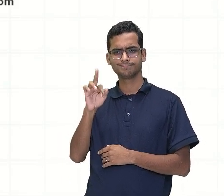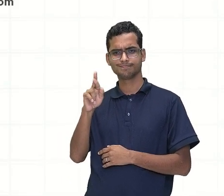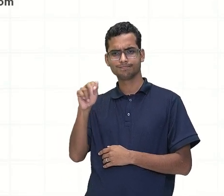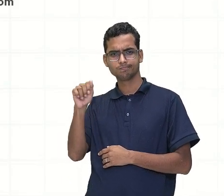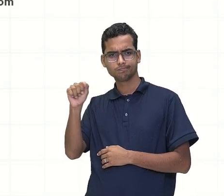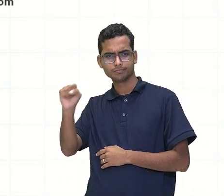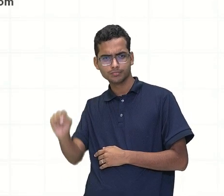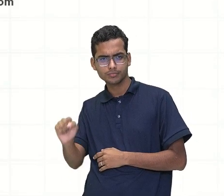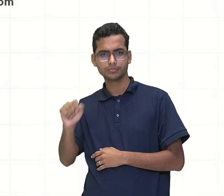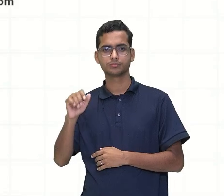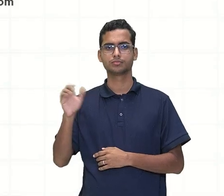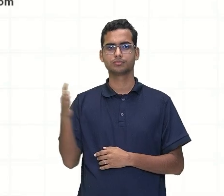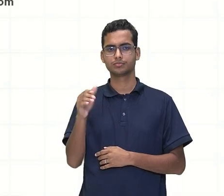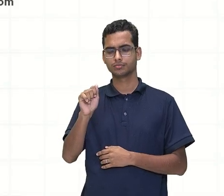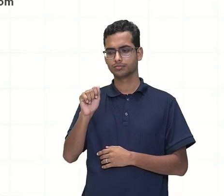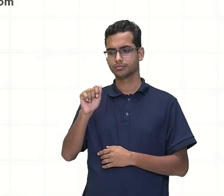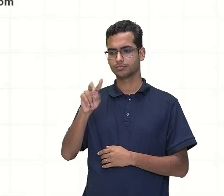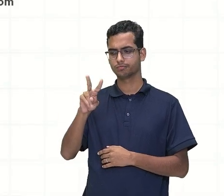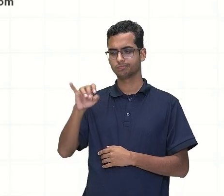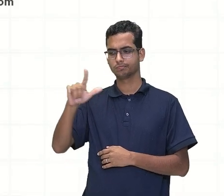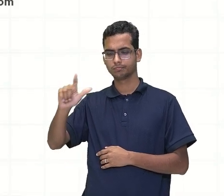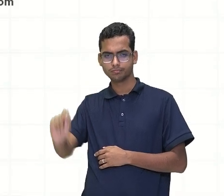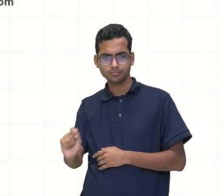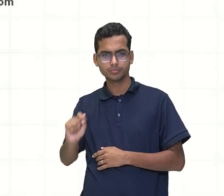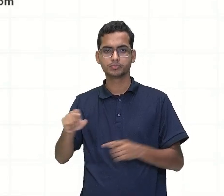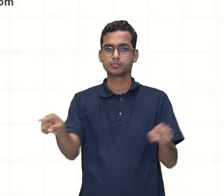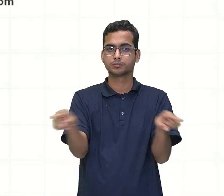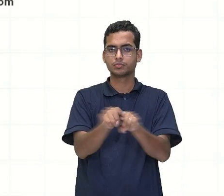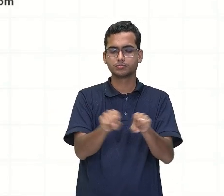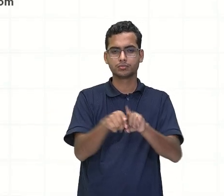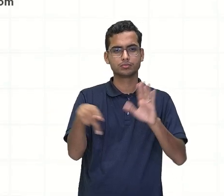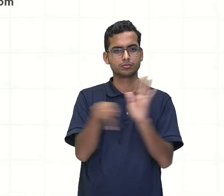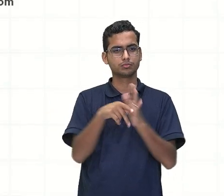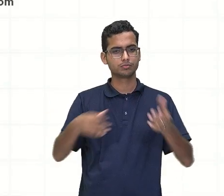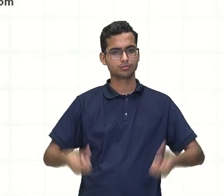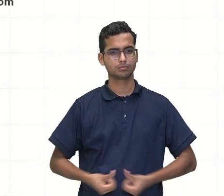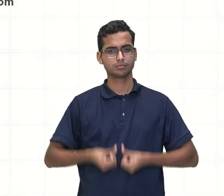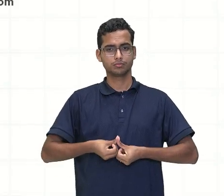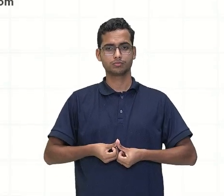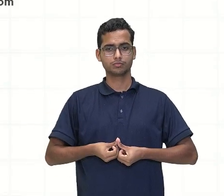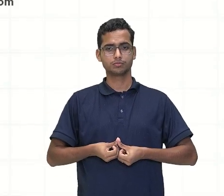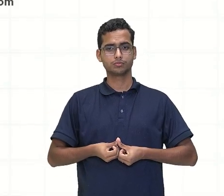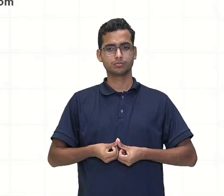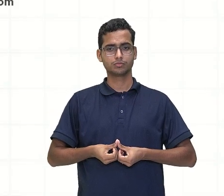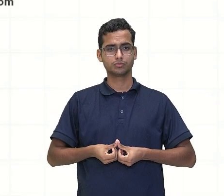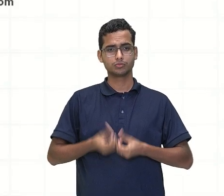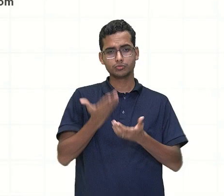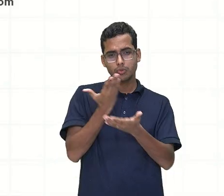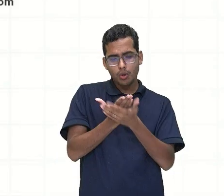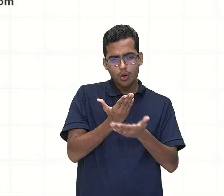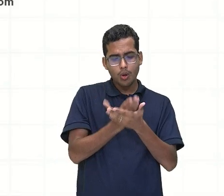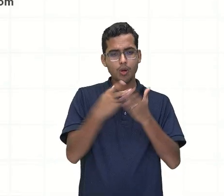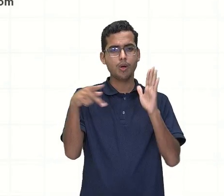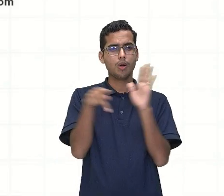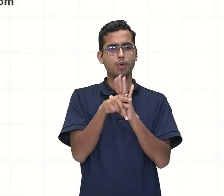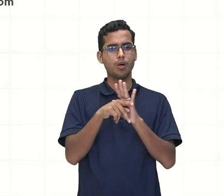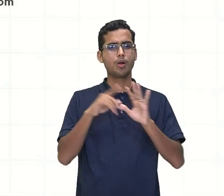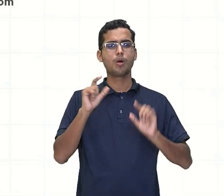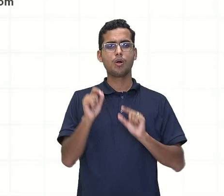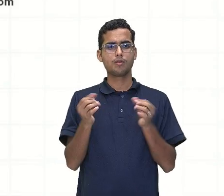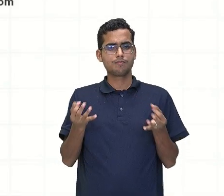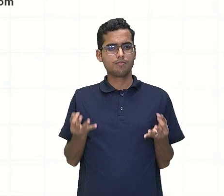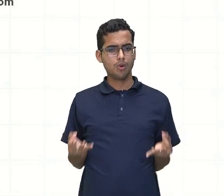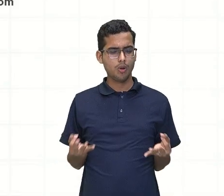Deus. E os budistas que trabalham a dimensão da meditação. A meditação a gente sabe que não é